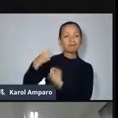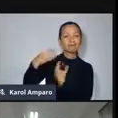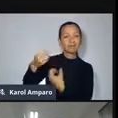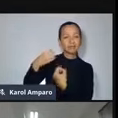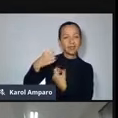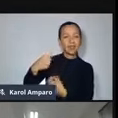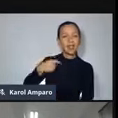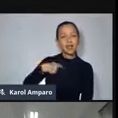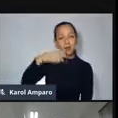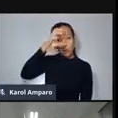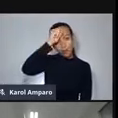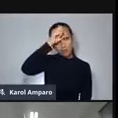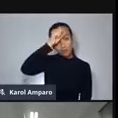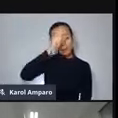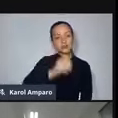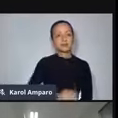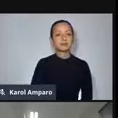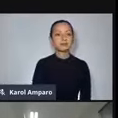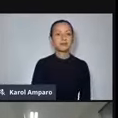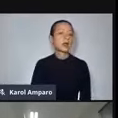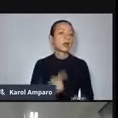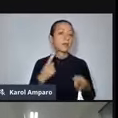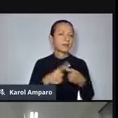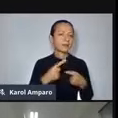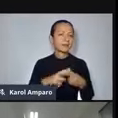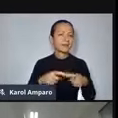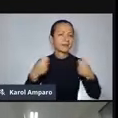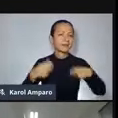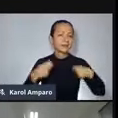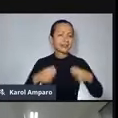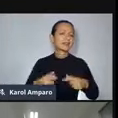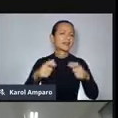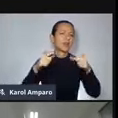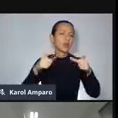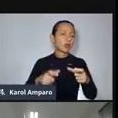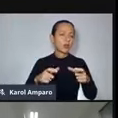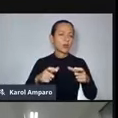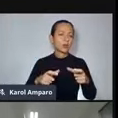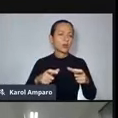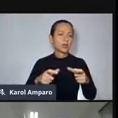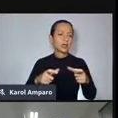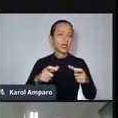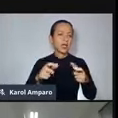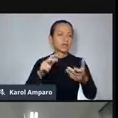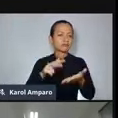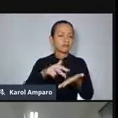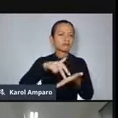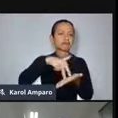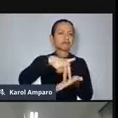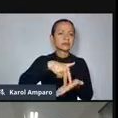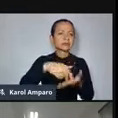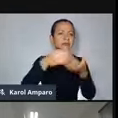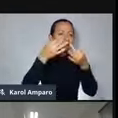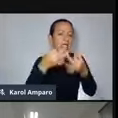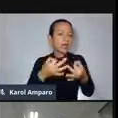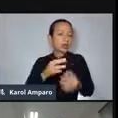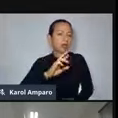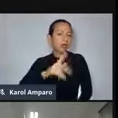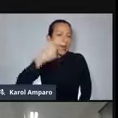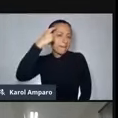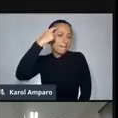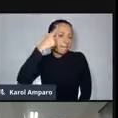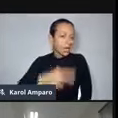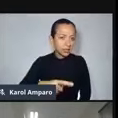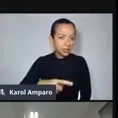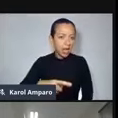berço, para realmente saber chegar no lugar, não como um mandante, não como um intruso.